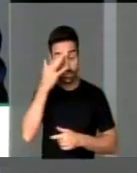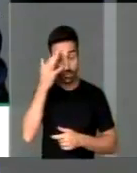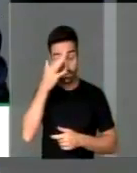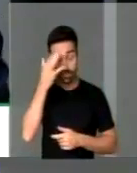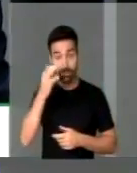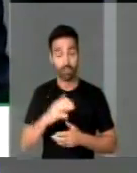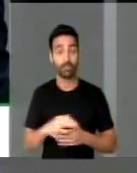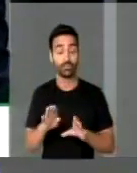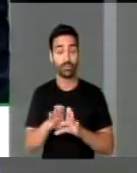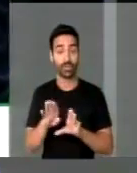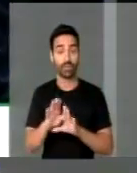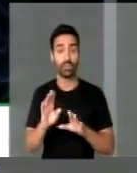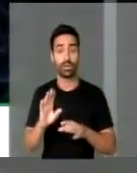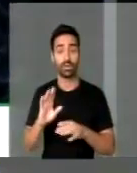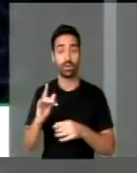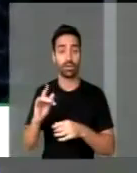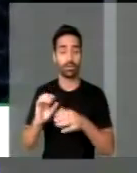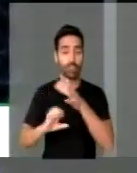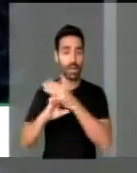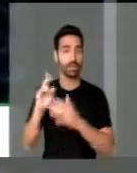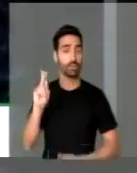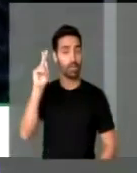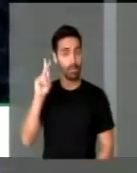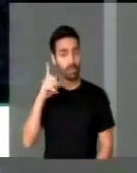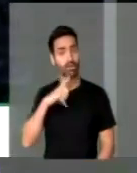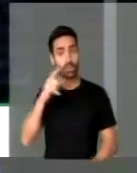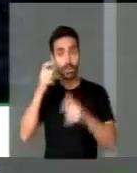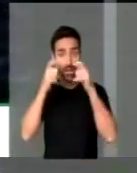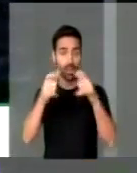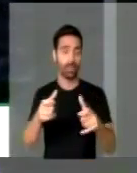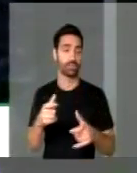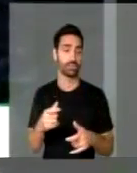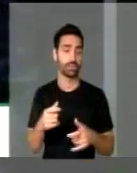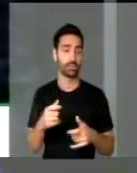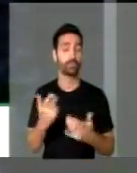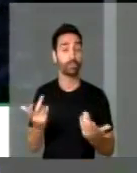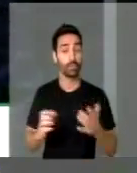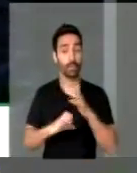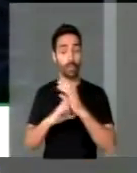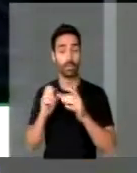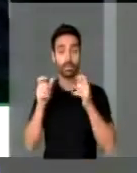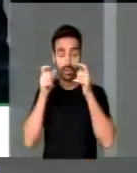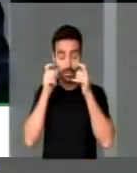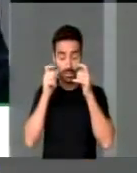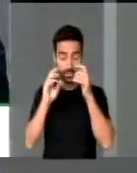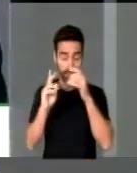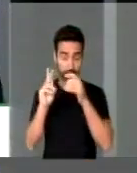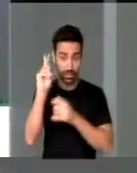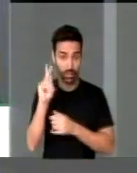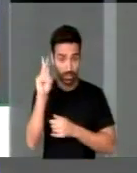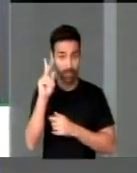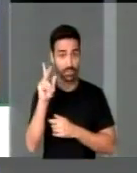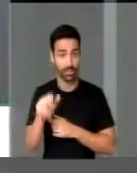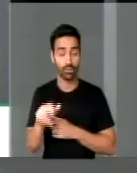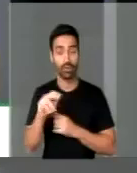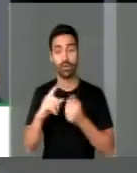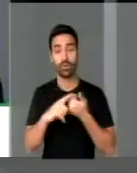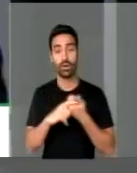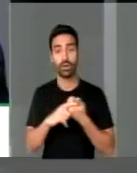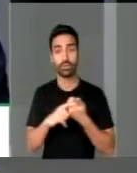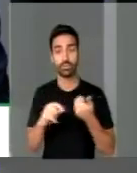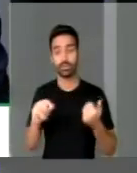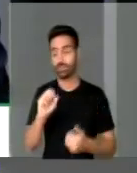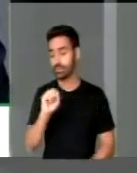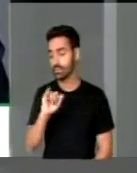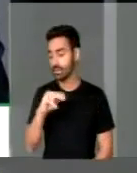Interessa a Petrobras, para que ela, aliás, a Petrobras, como disse um artigo da Sinaval, se não me